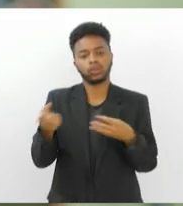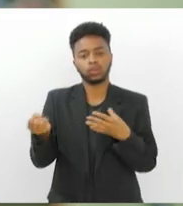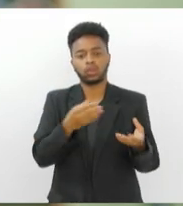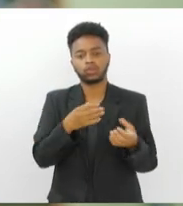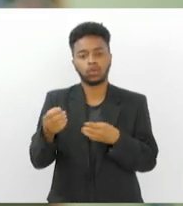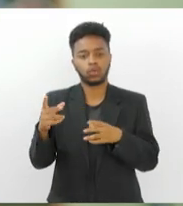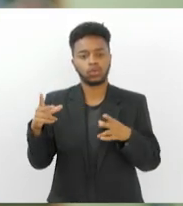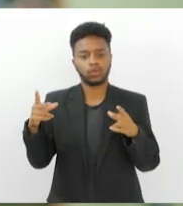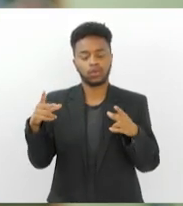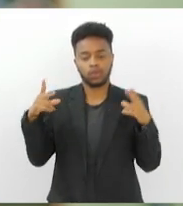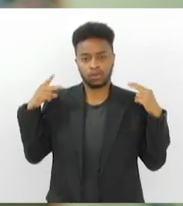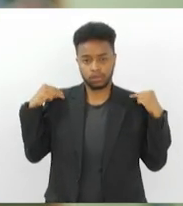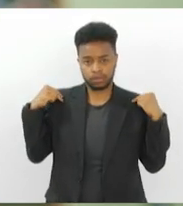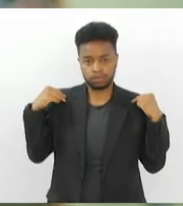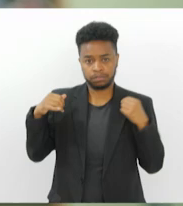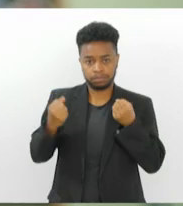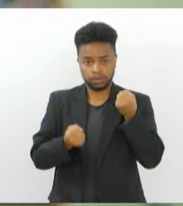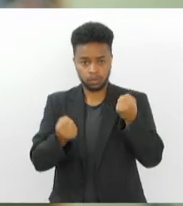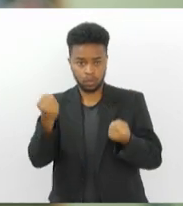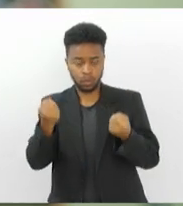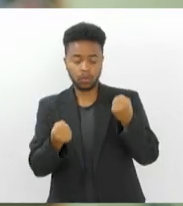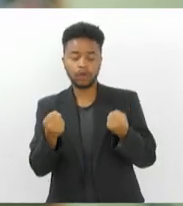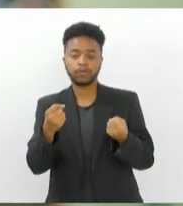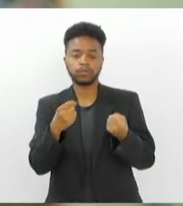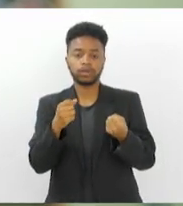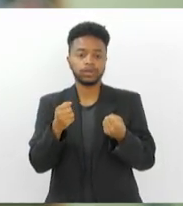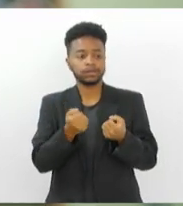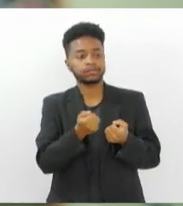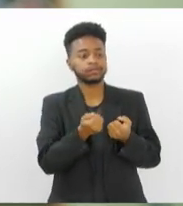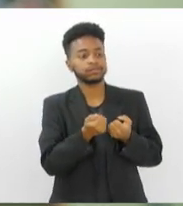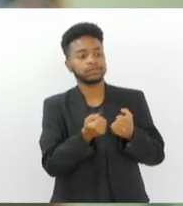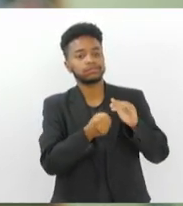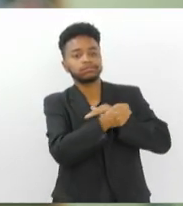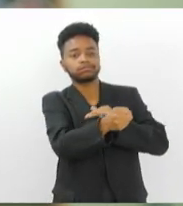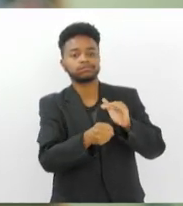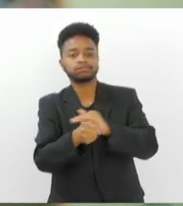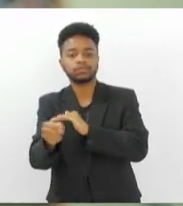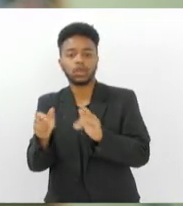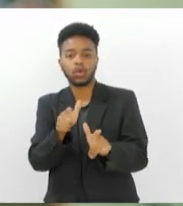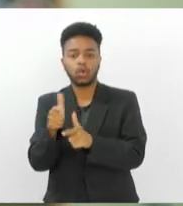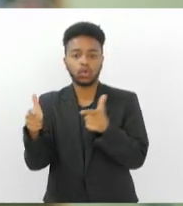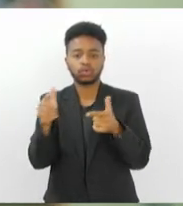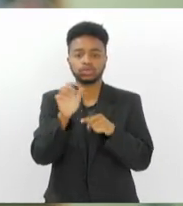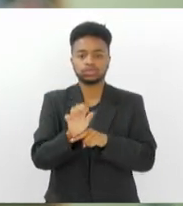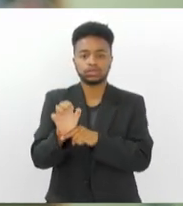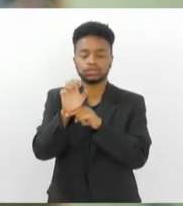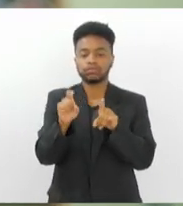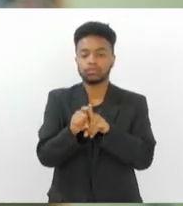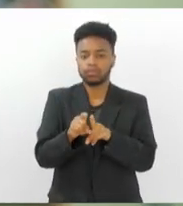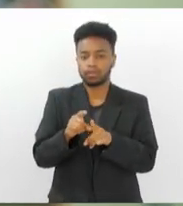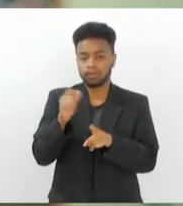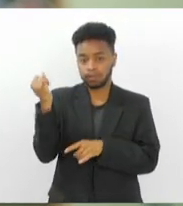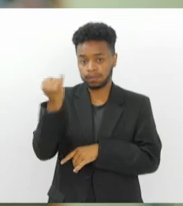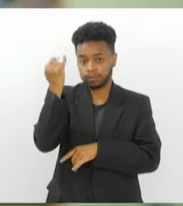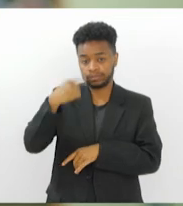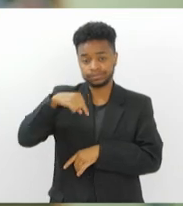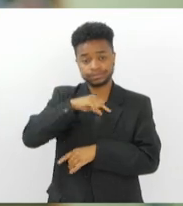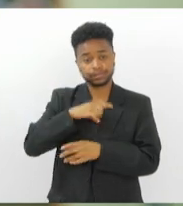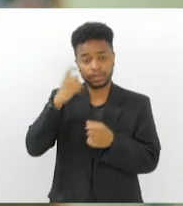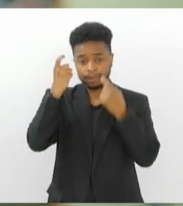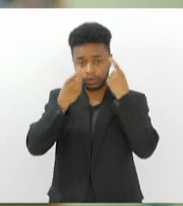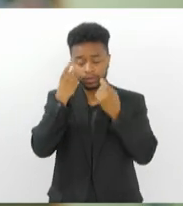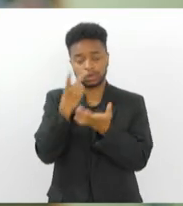estados é importante nós termos esse intercâmbio é importante nós estarmos sempre preocupado em estarmos